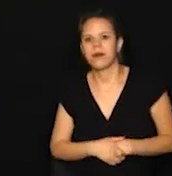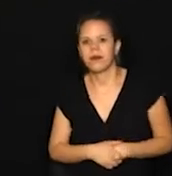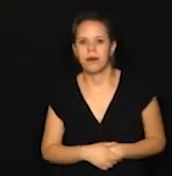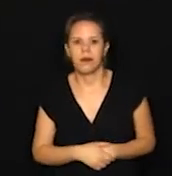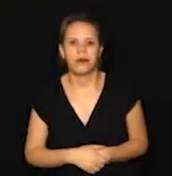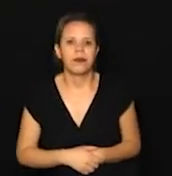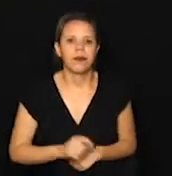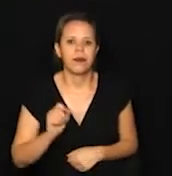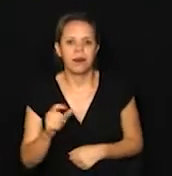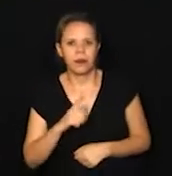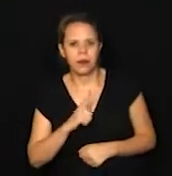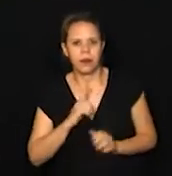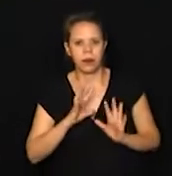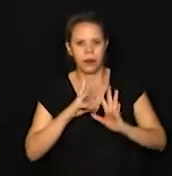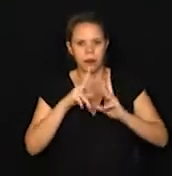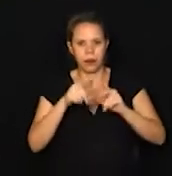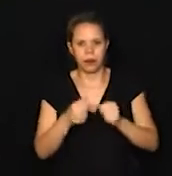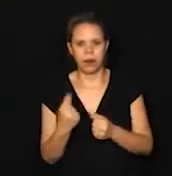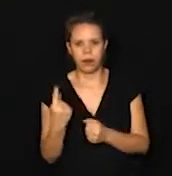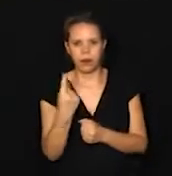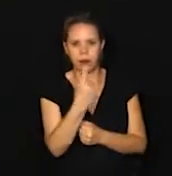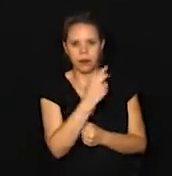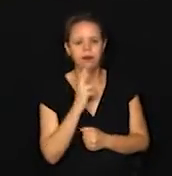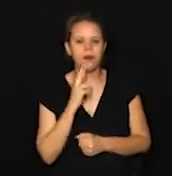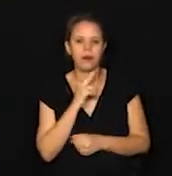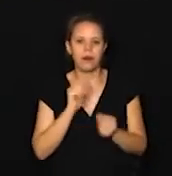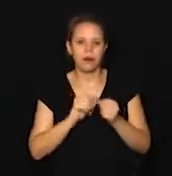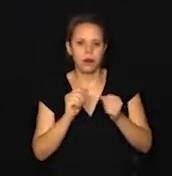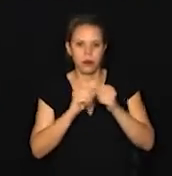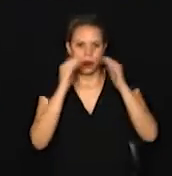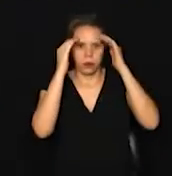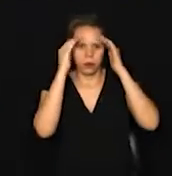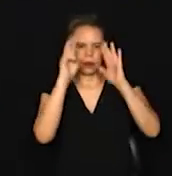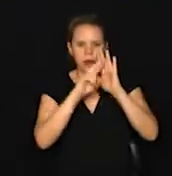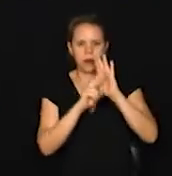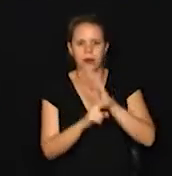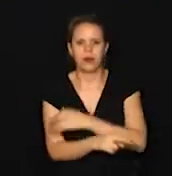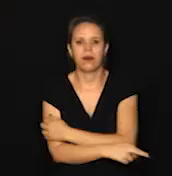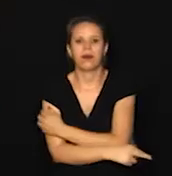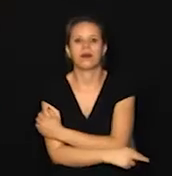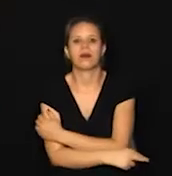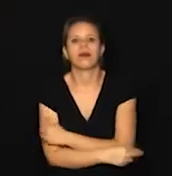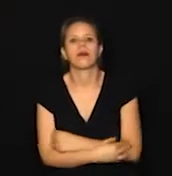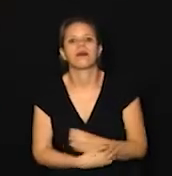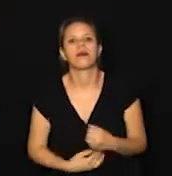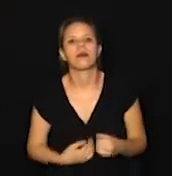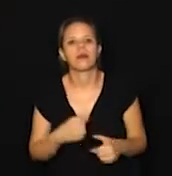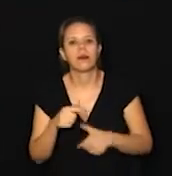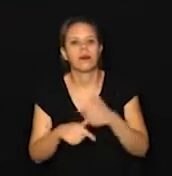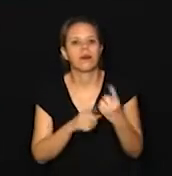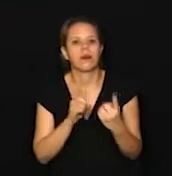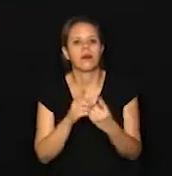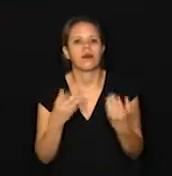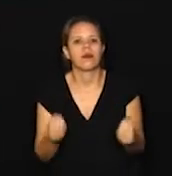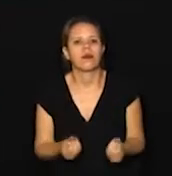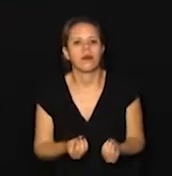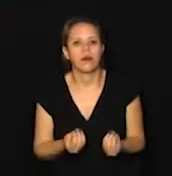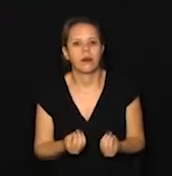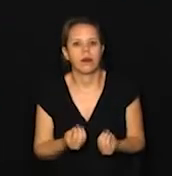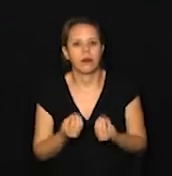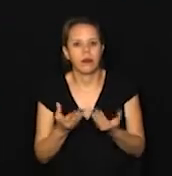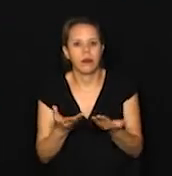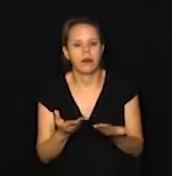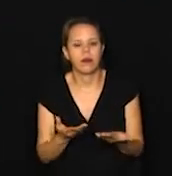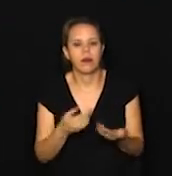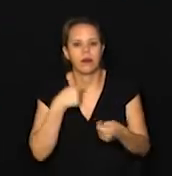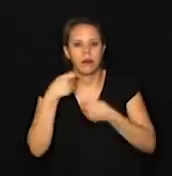covid19campinas.sp.gov.br, que tem tudo que cada restaurante tem que fazer, como deve ser o serviço, como deve ser oferecido